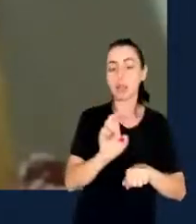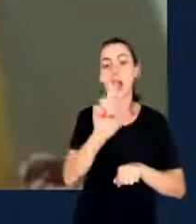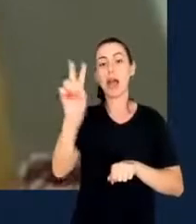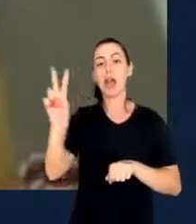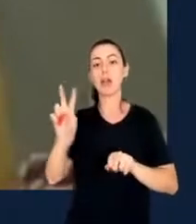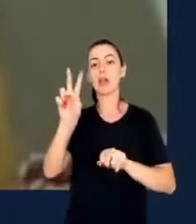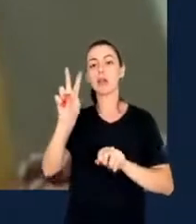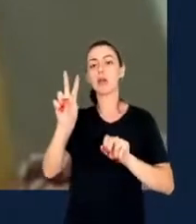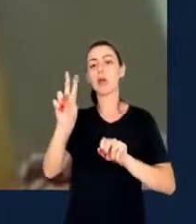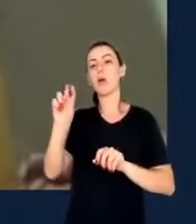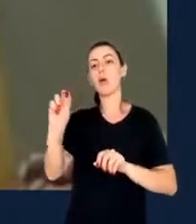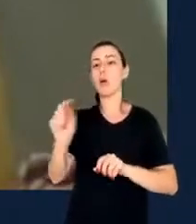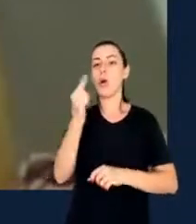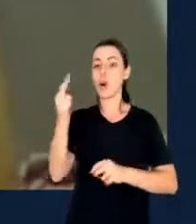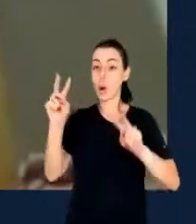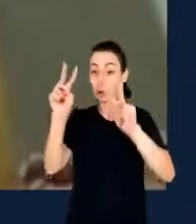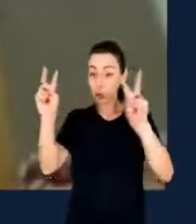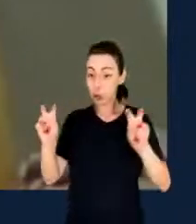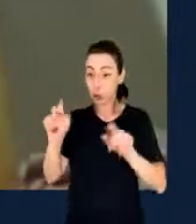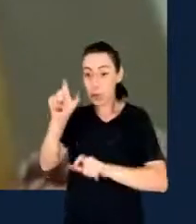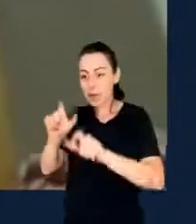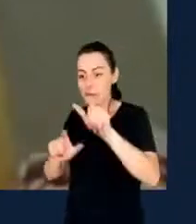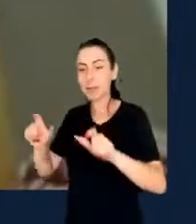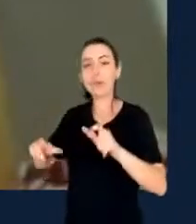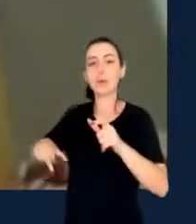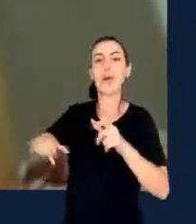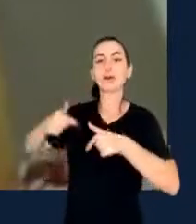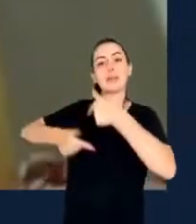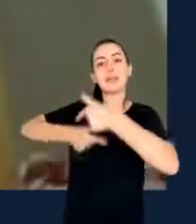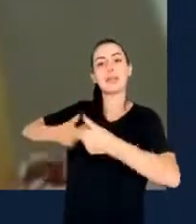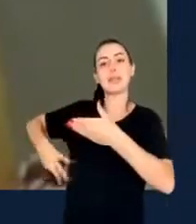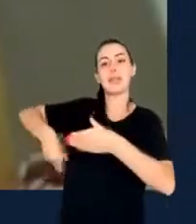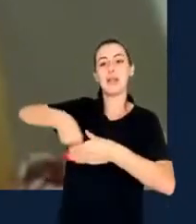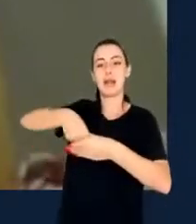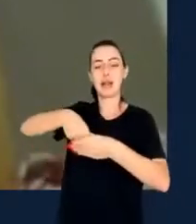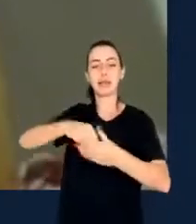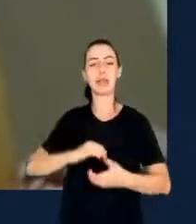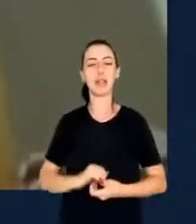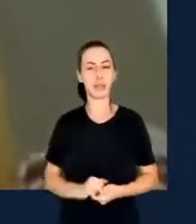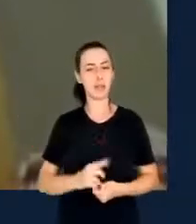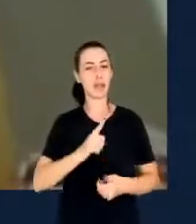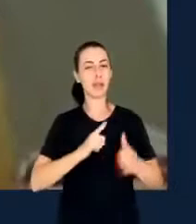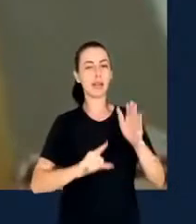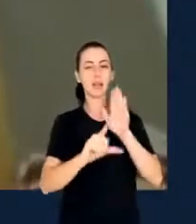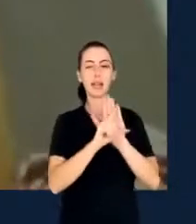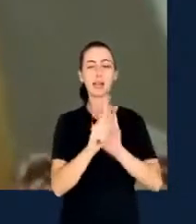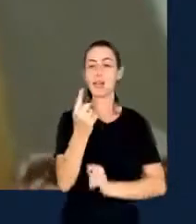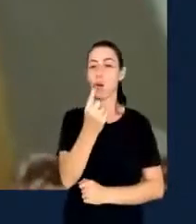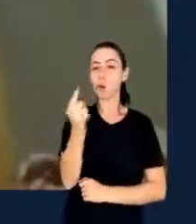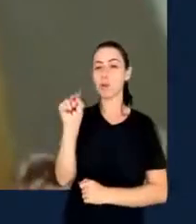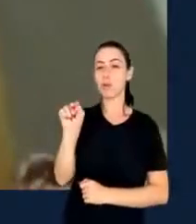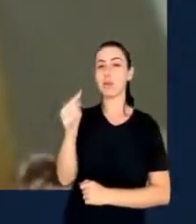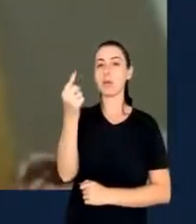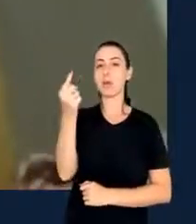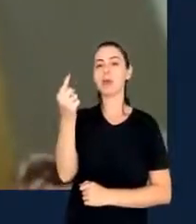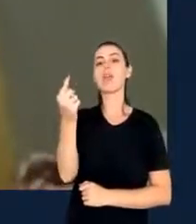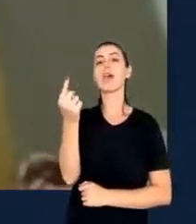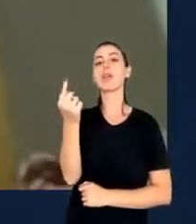foi aprovada substituindo uma lei anterior que era 11.111 sangrano que justamente